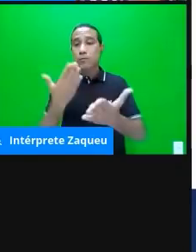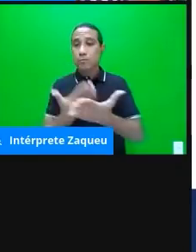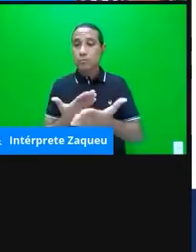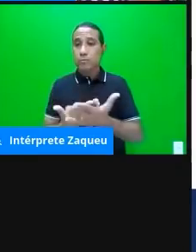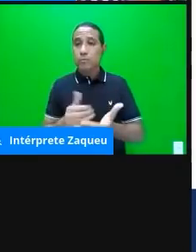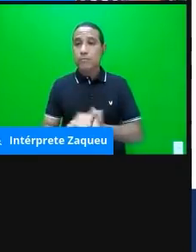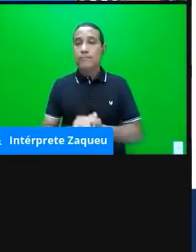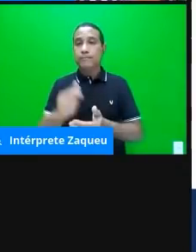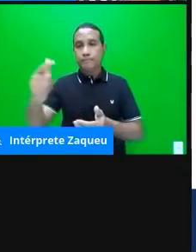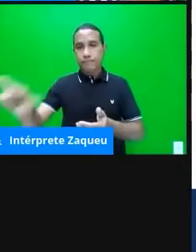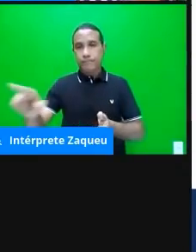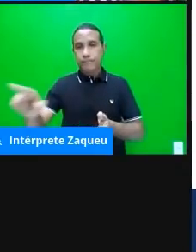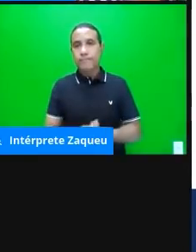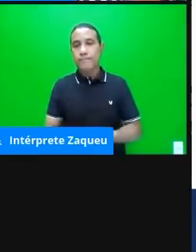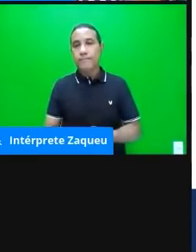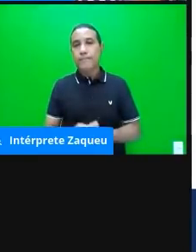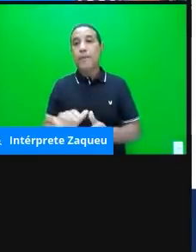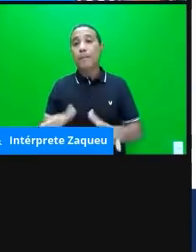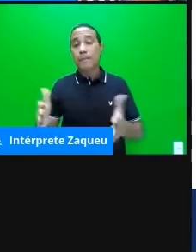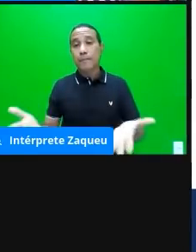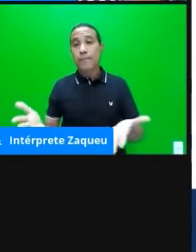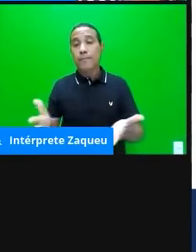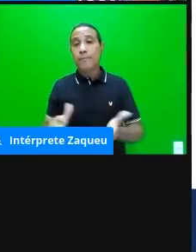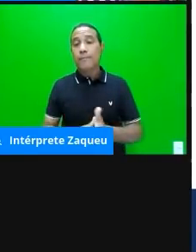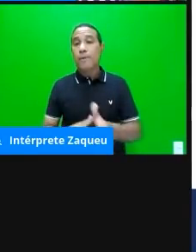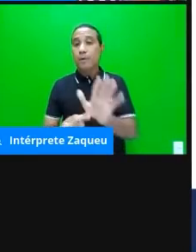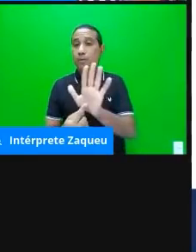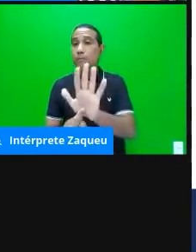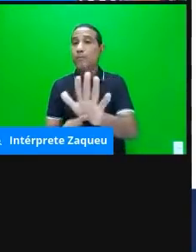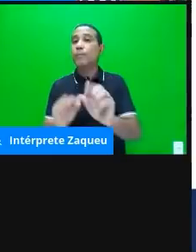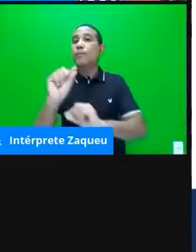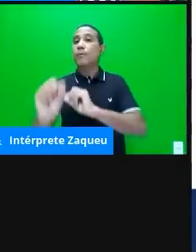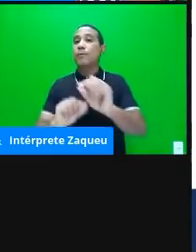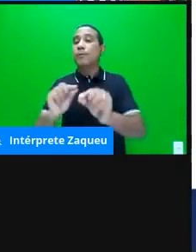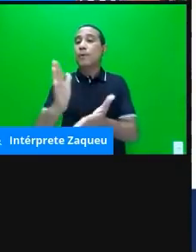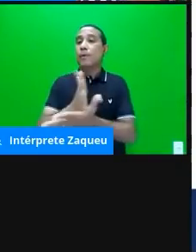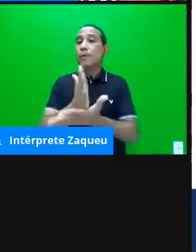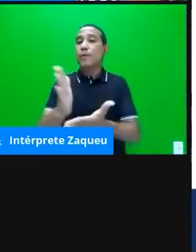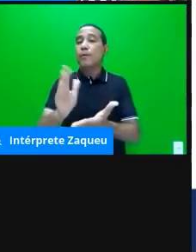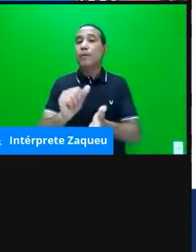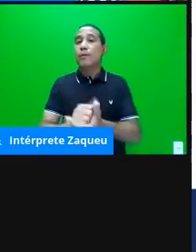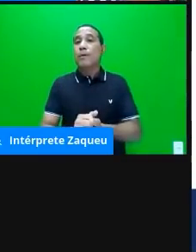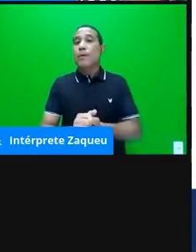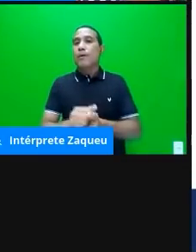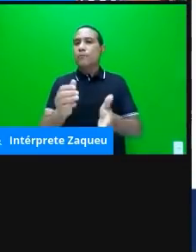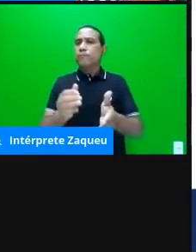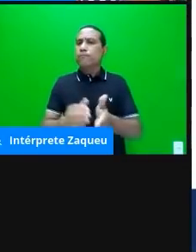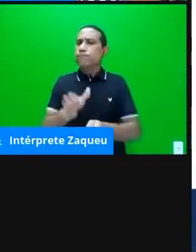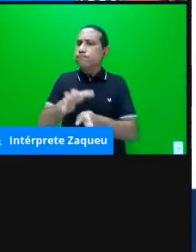próximo. Para tanto, apresentam-se algumas orientações para o